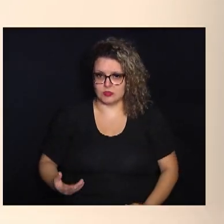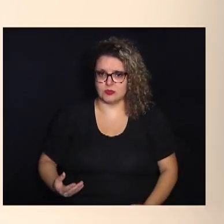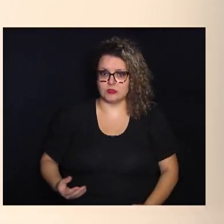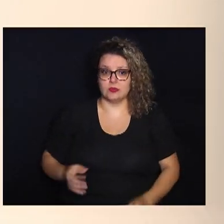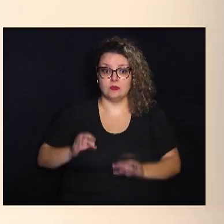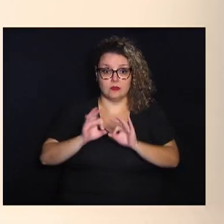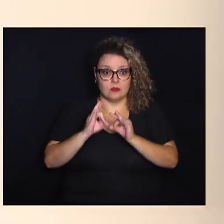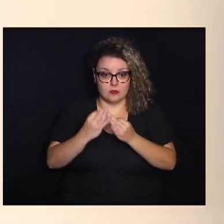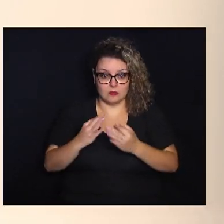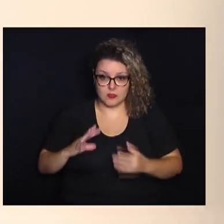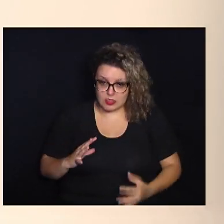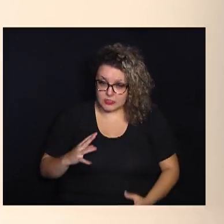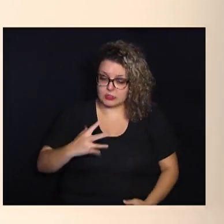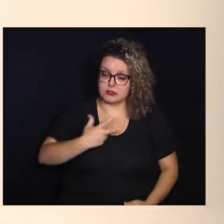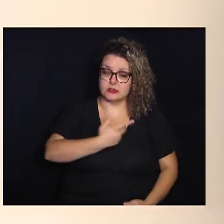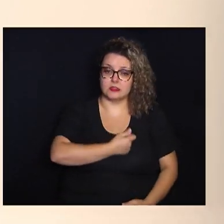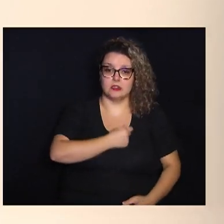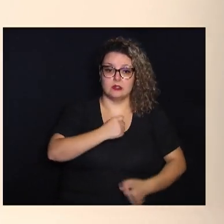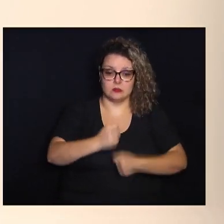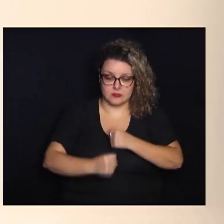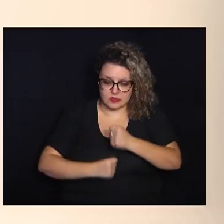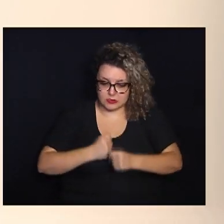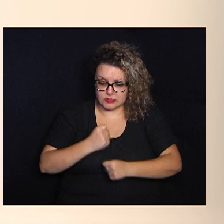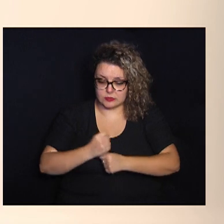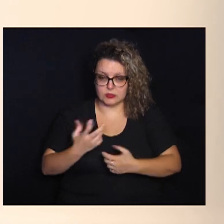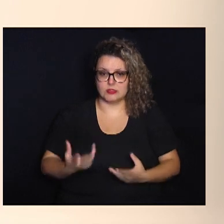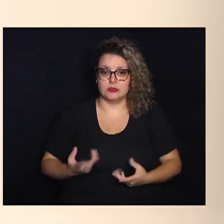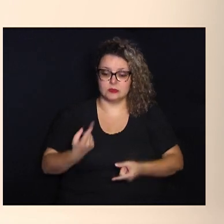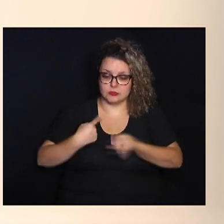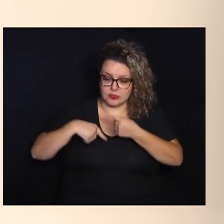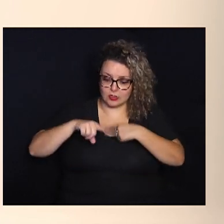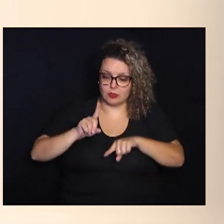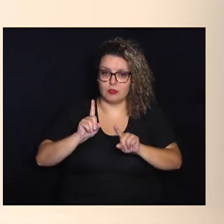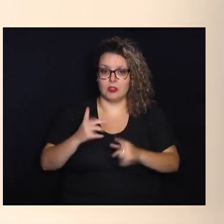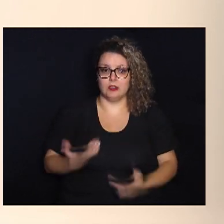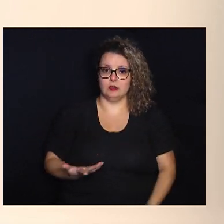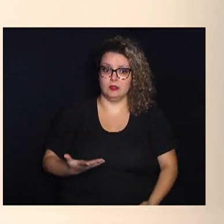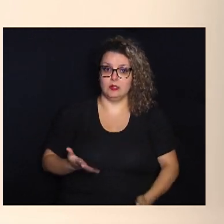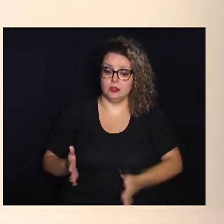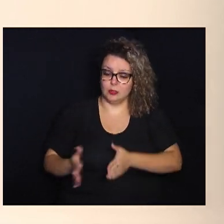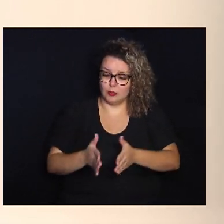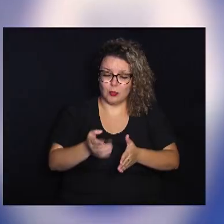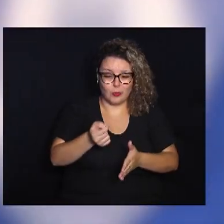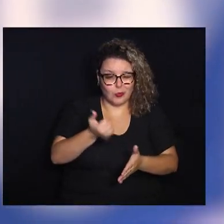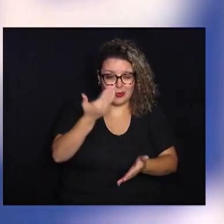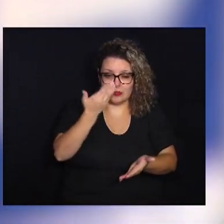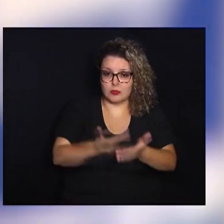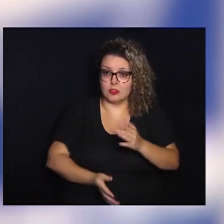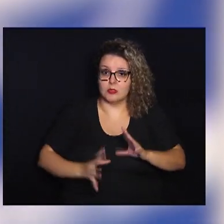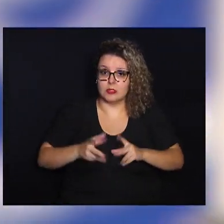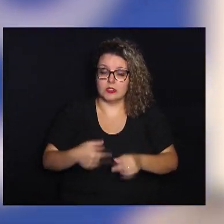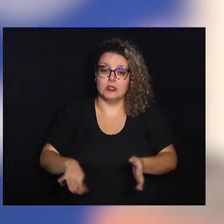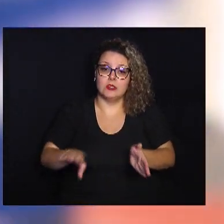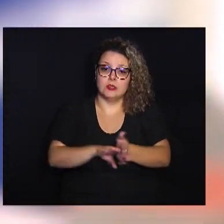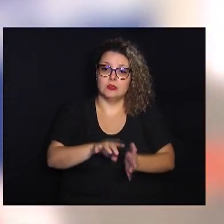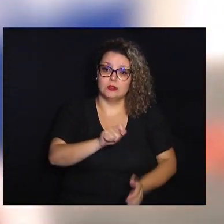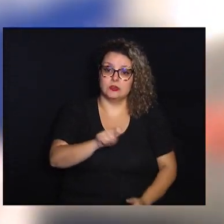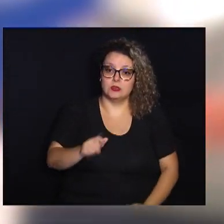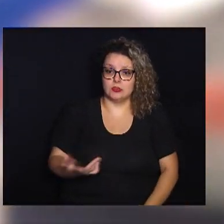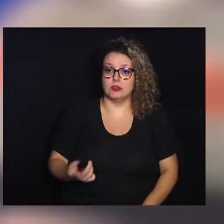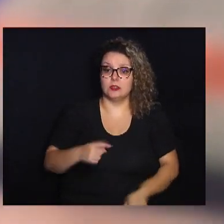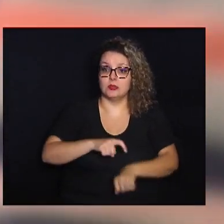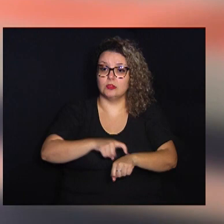foram resgatadas, são pessoas que estavam ao caminho de perder tudo e chegaram no AA ainda na fase